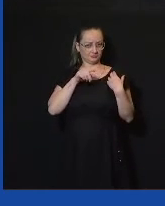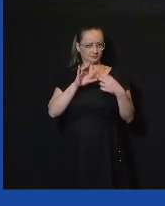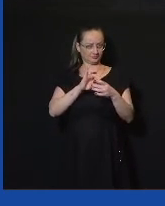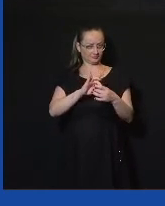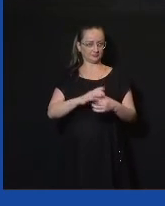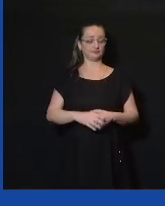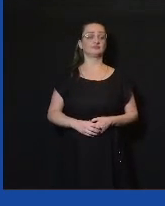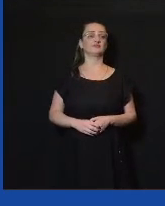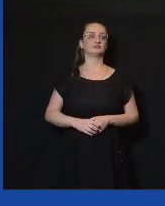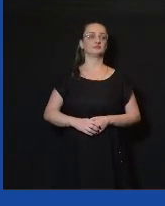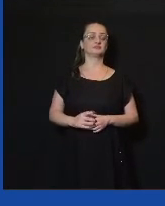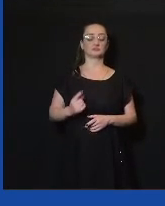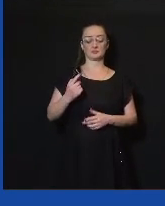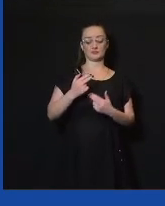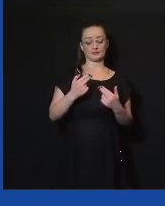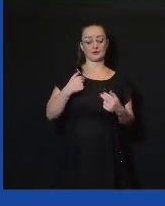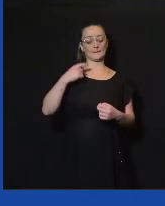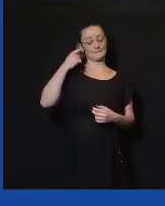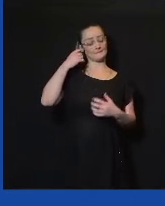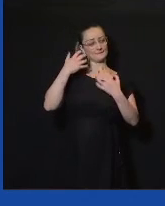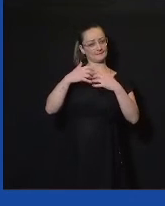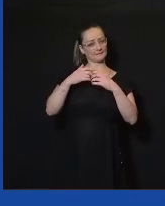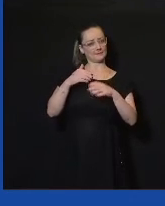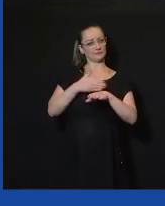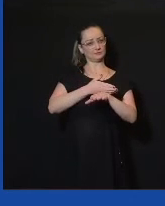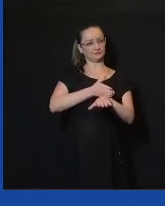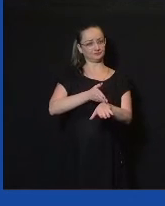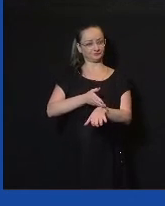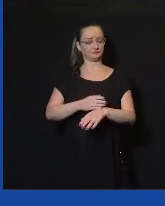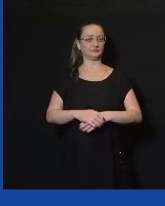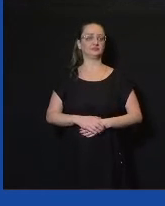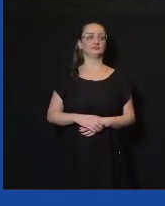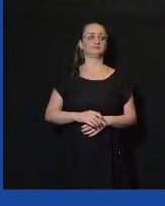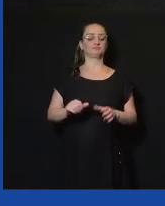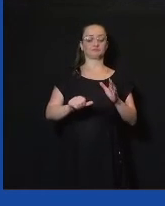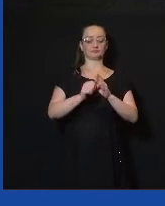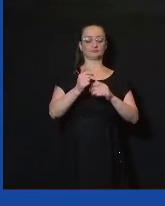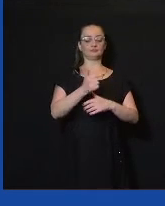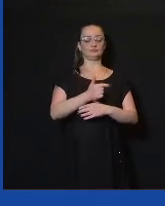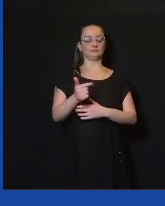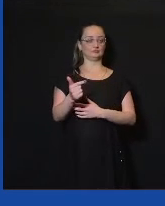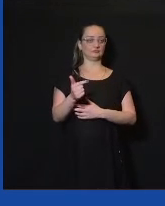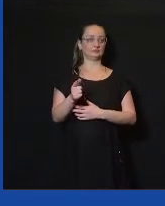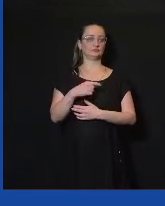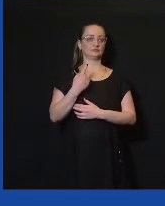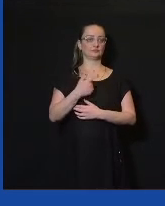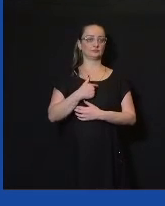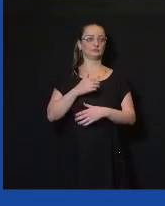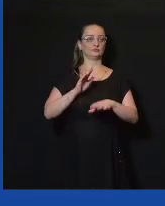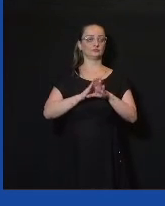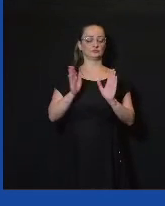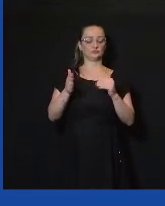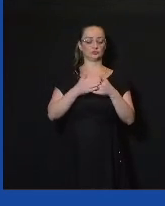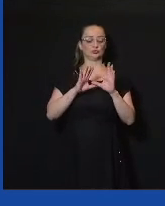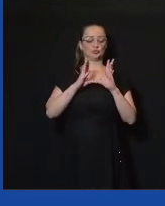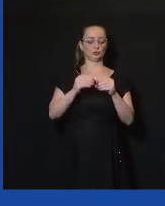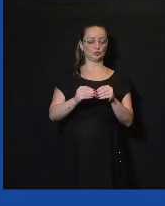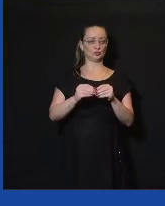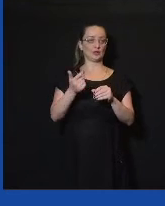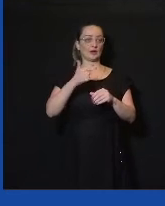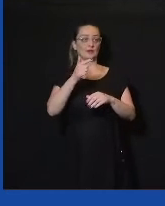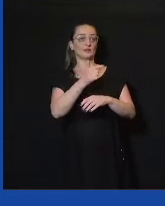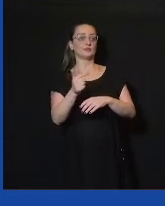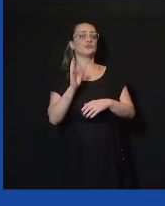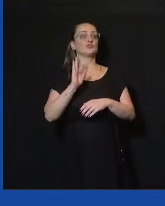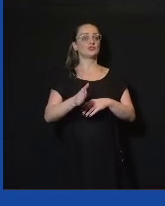Tem uma coisa que eu fico pensando todo o tempo, que é na primeira semana que a gente se acabou e fechou tudo, e na segunda a gente já estava pegando